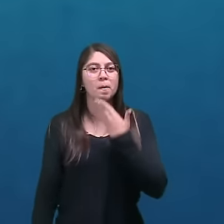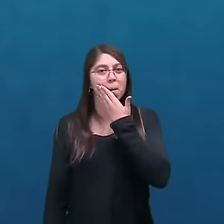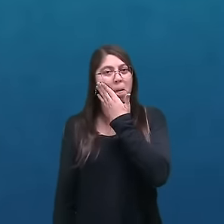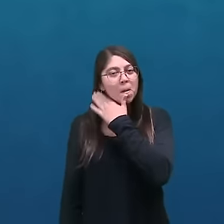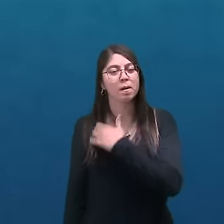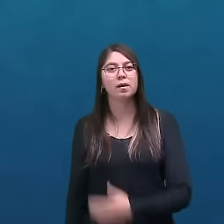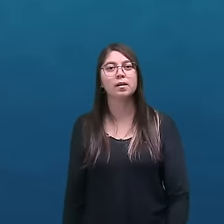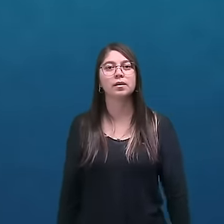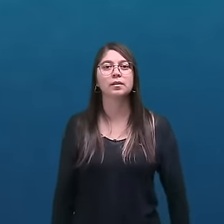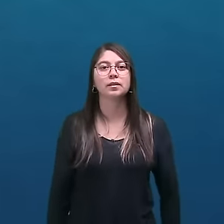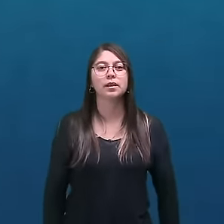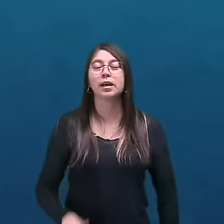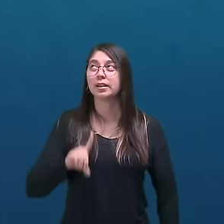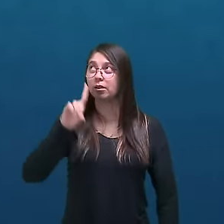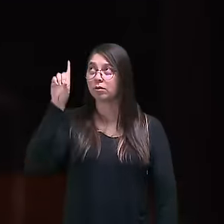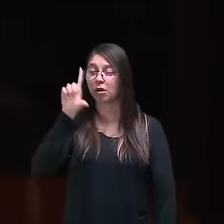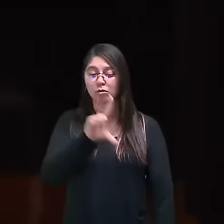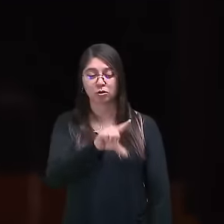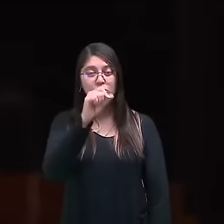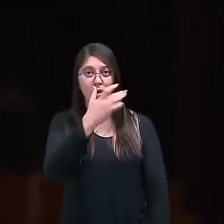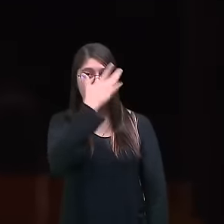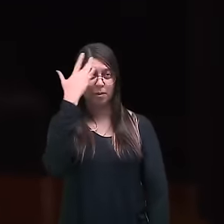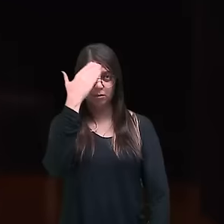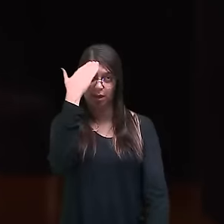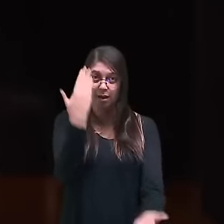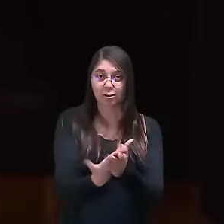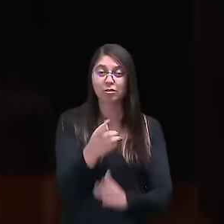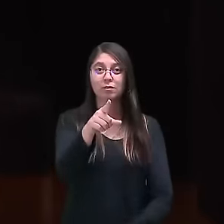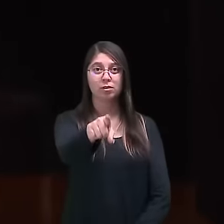Primero, Dios va a levantar a alguien que acredita en vos.